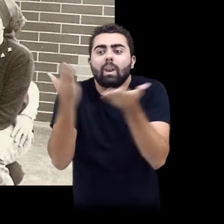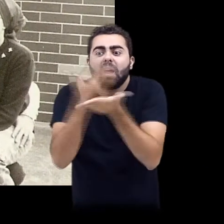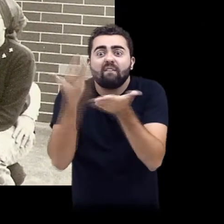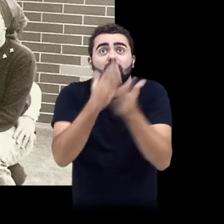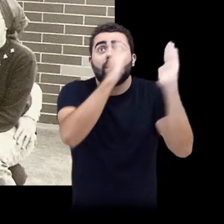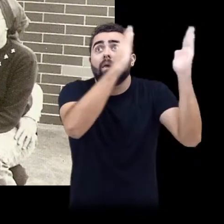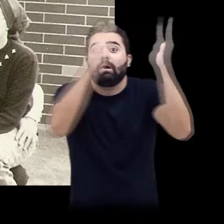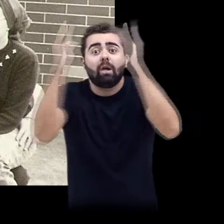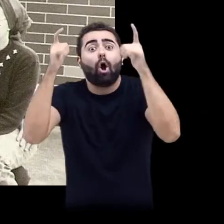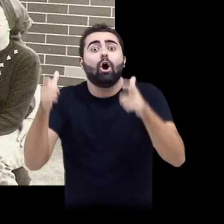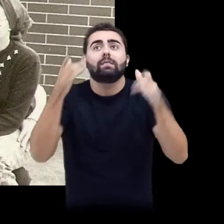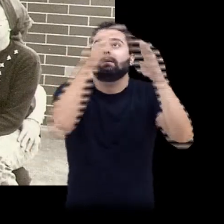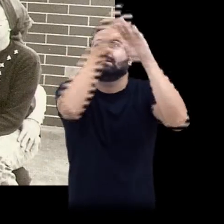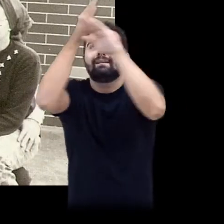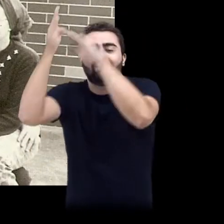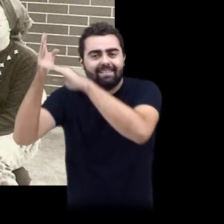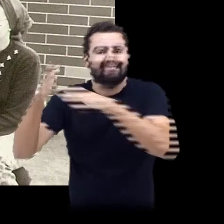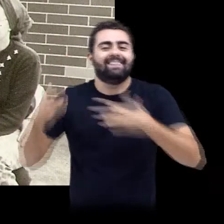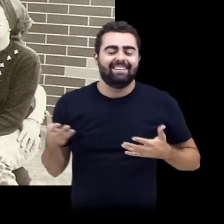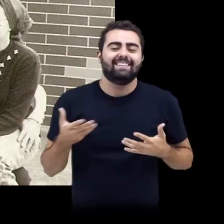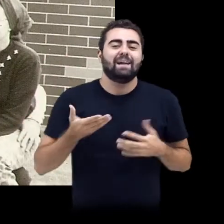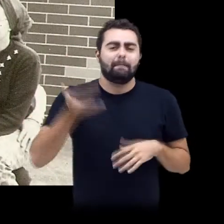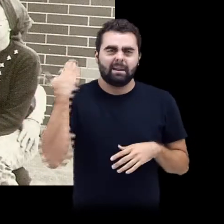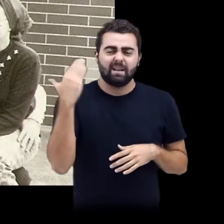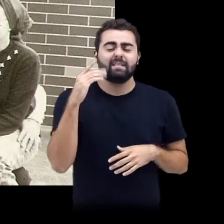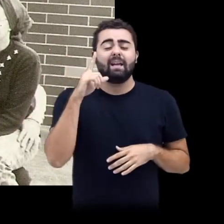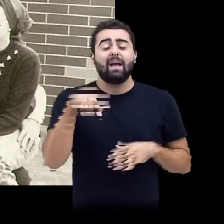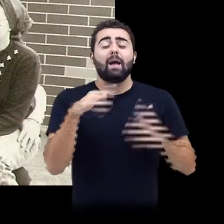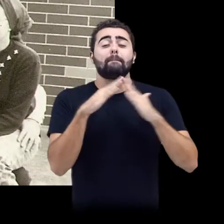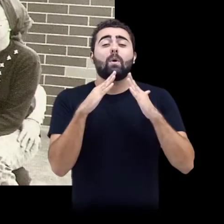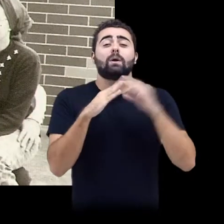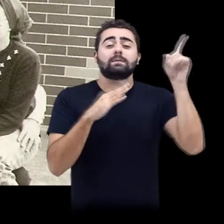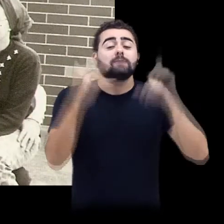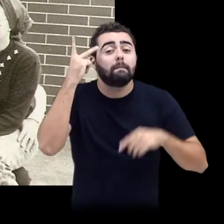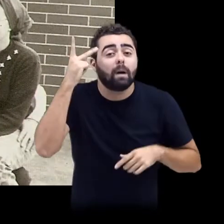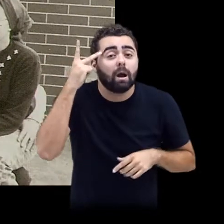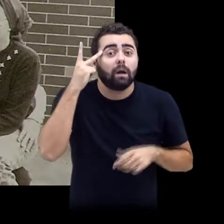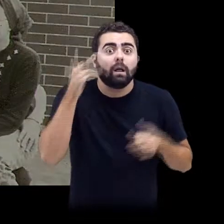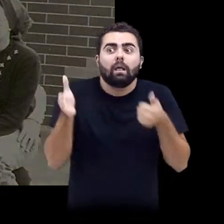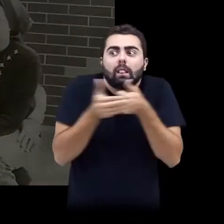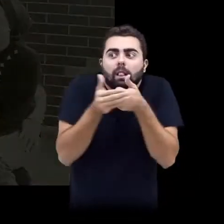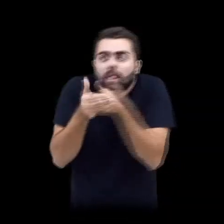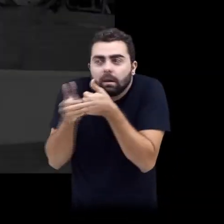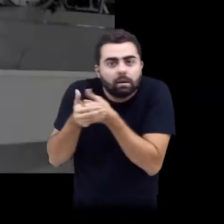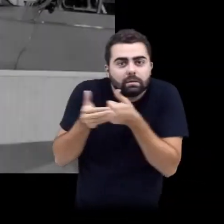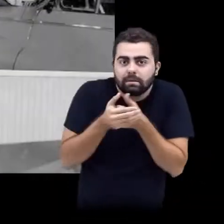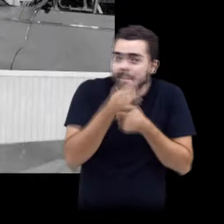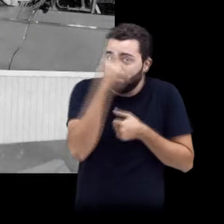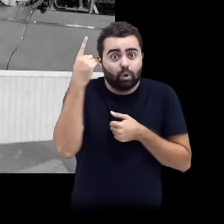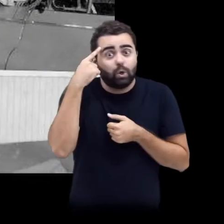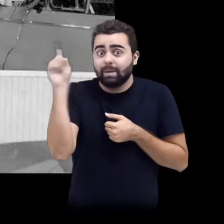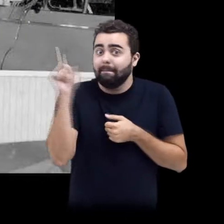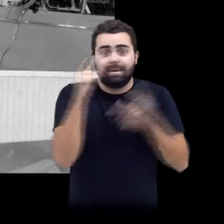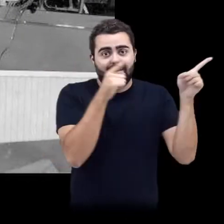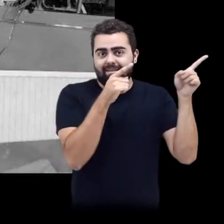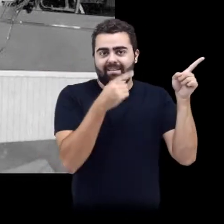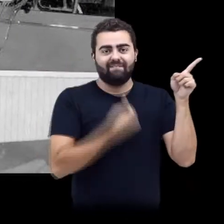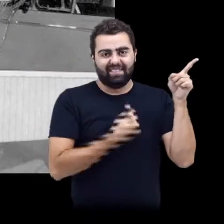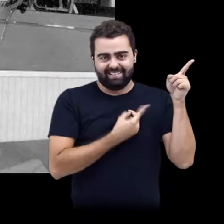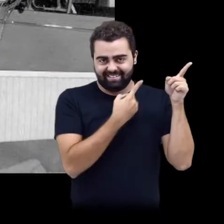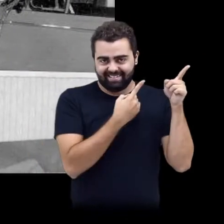família reunida em São Paulo em plena clandestinidade. Entendeu? Não, o fotógrafo foi papai. Eu tenho